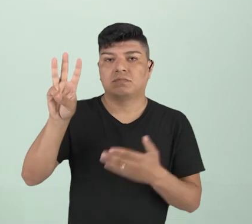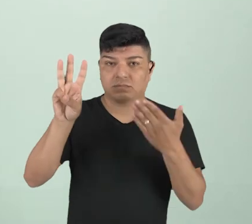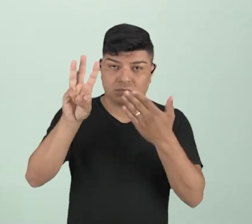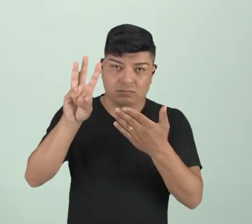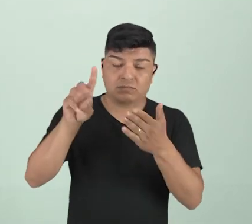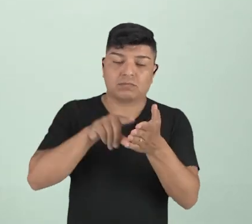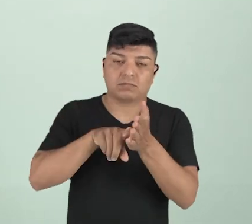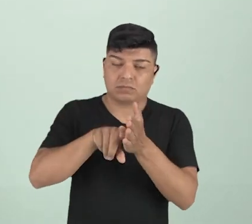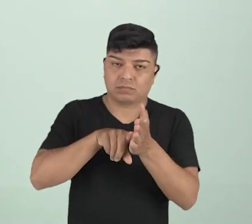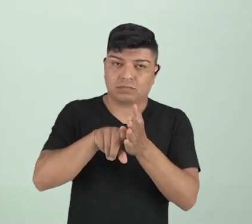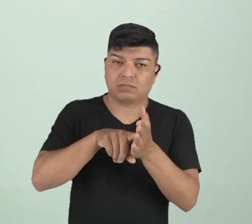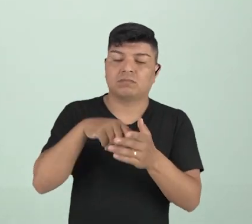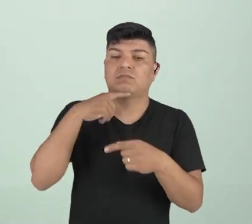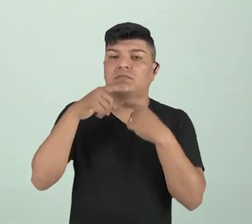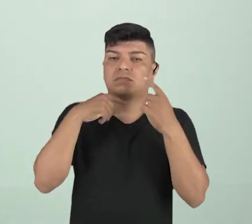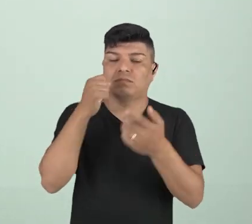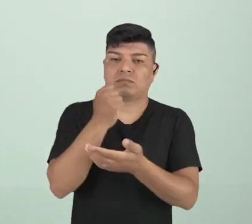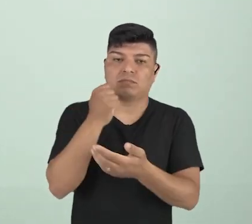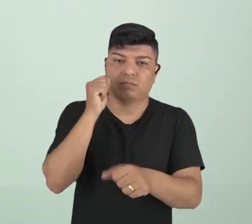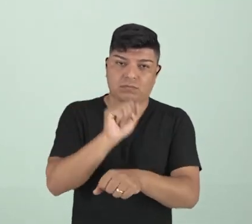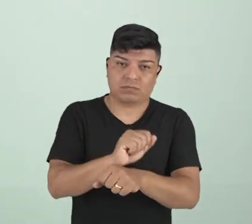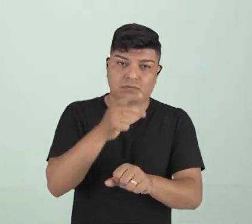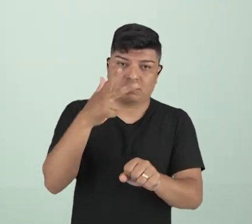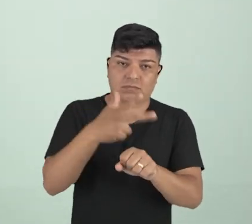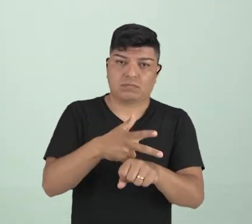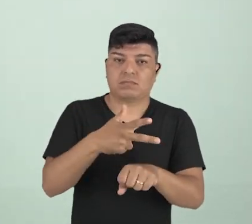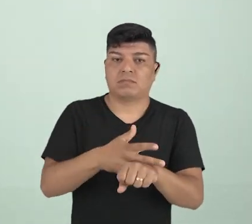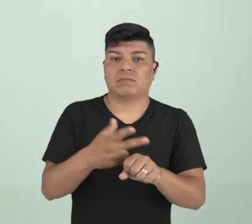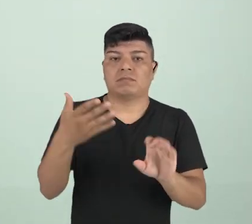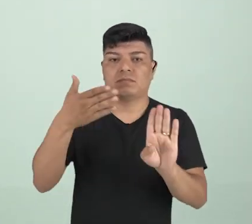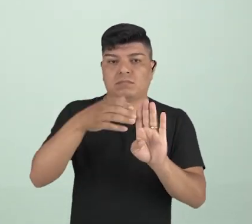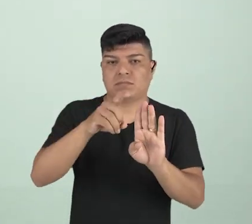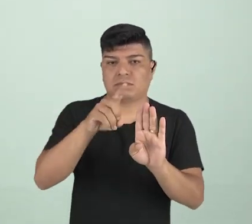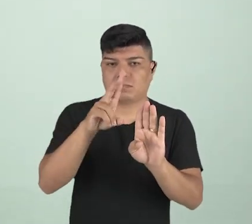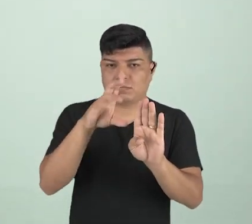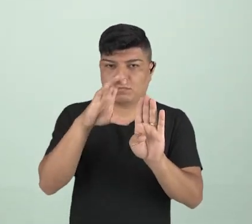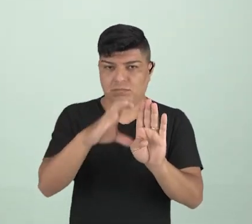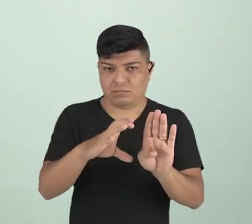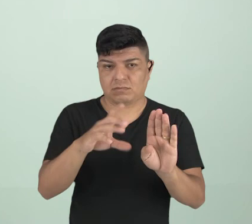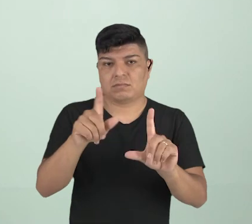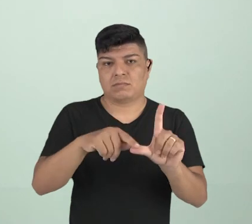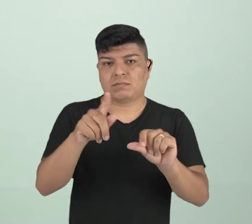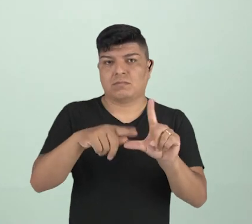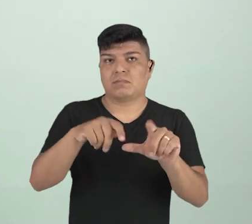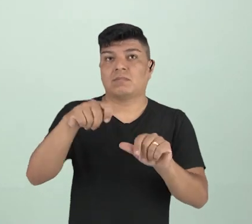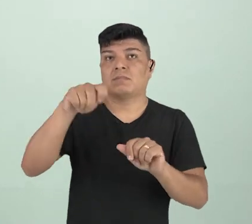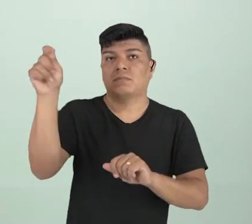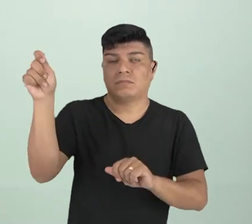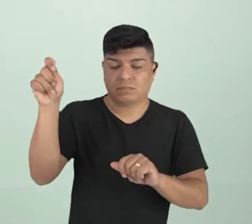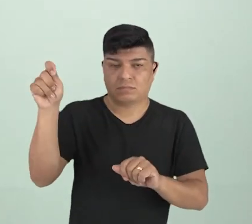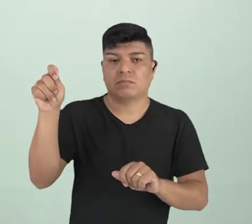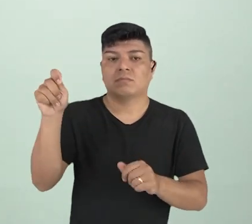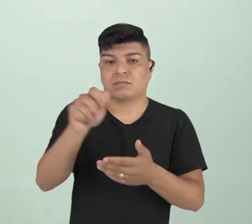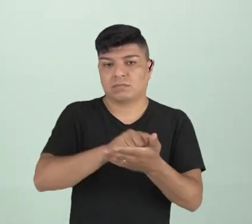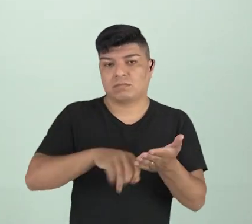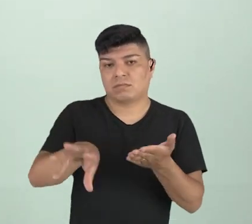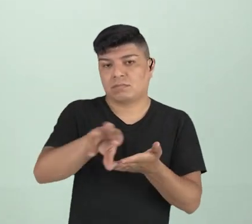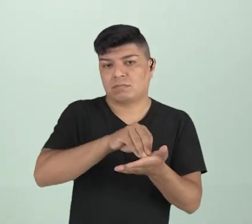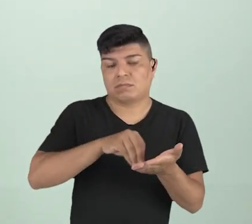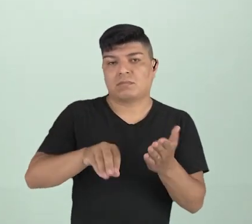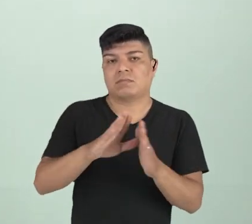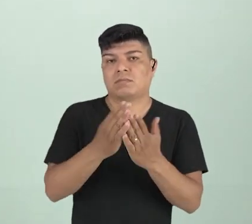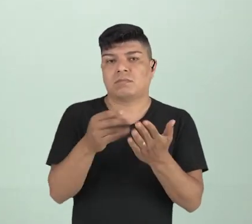Tiverem dúvidas, parem o vídeo, acessem o portal Eduque Acre, revisitem os vídeos, façam as anotações no caderno